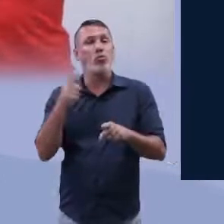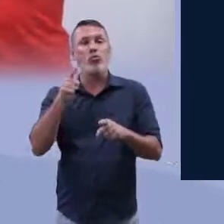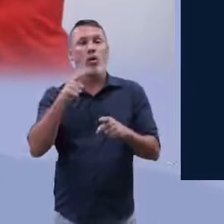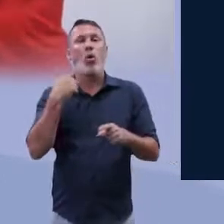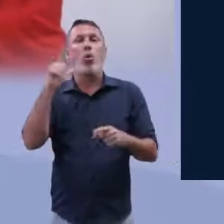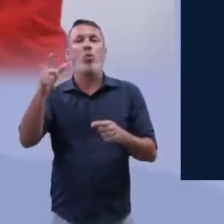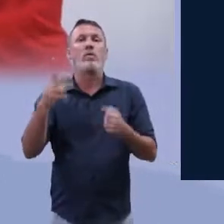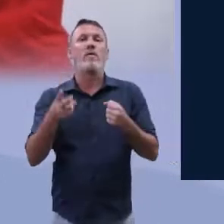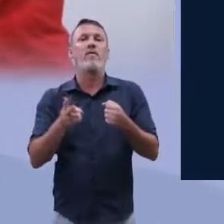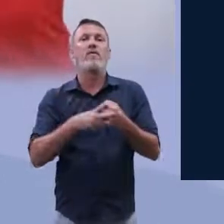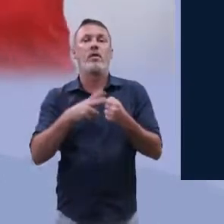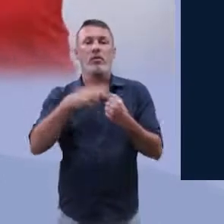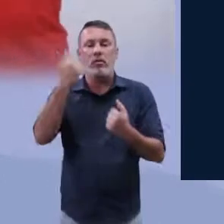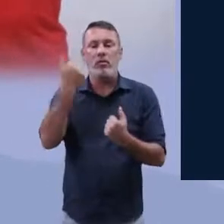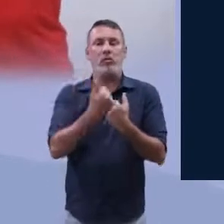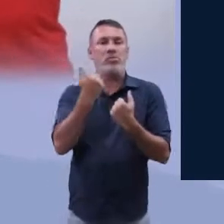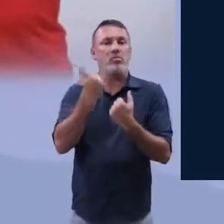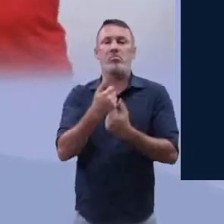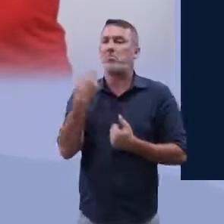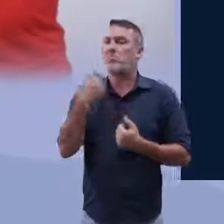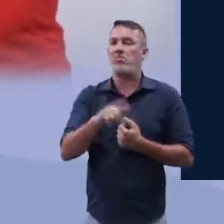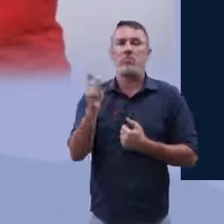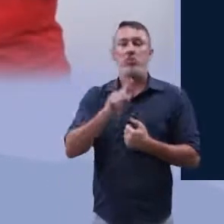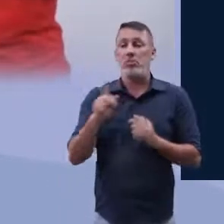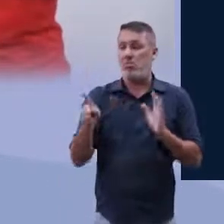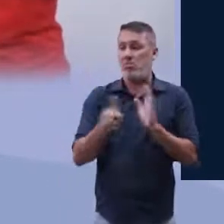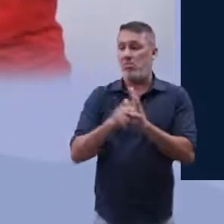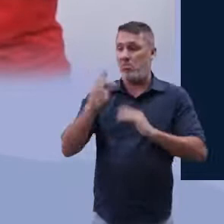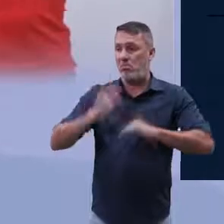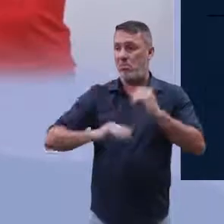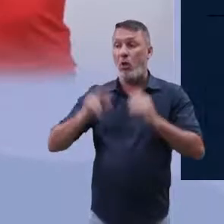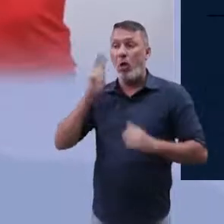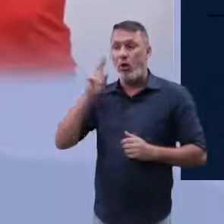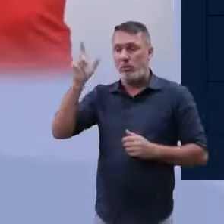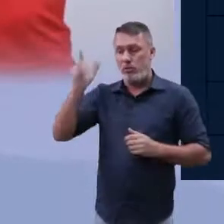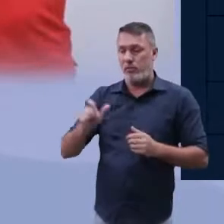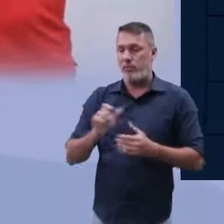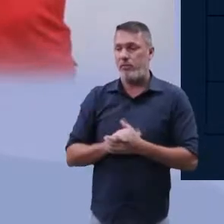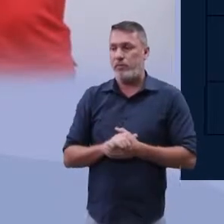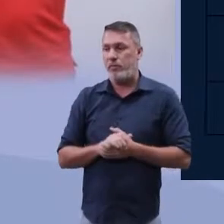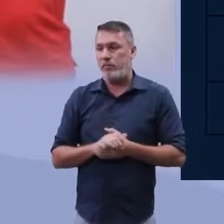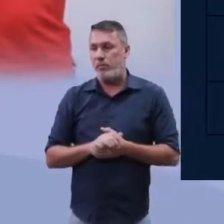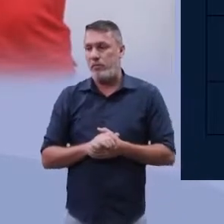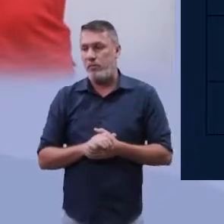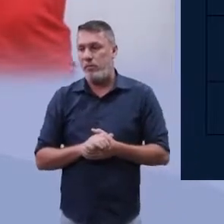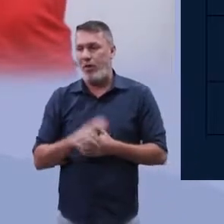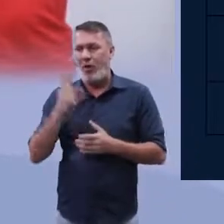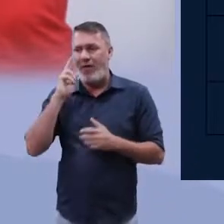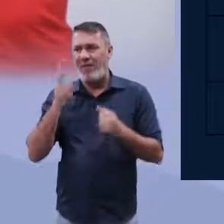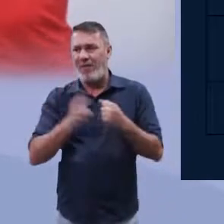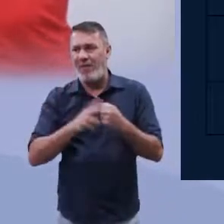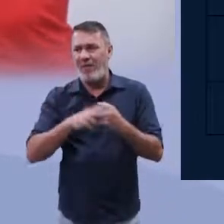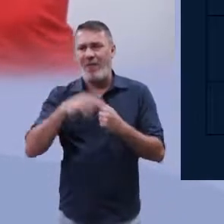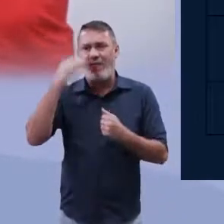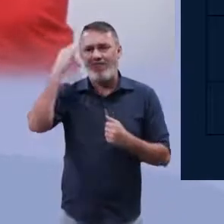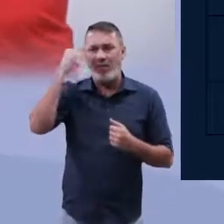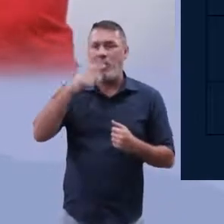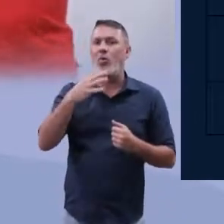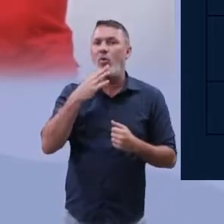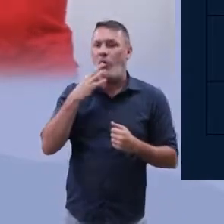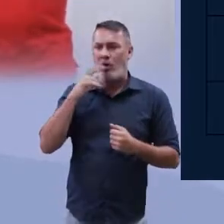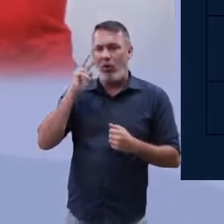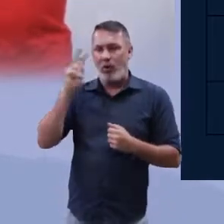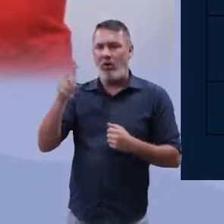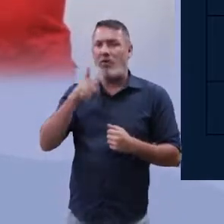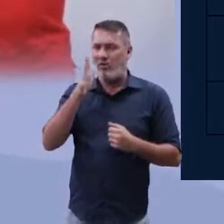necessitam de outros verbos auxiliares. Eles são os próprios auxiliares. Então vamos lá para a nossa listinha. Olha aí um verbo famoso